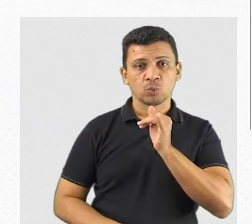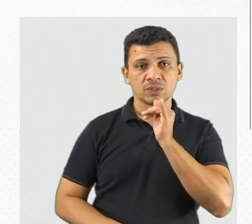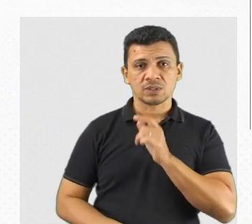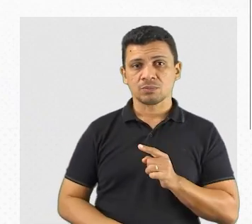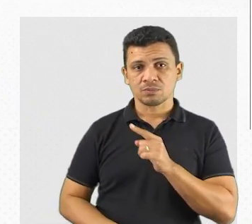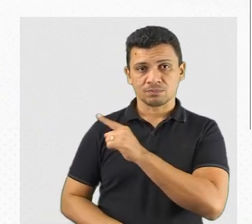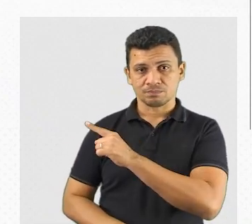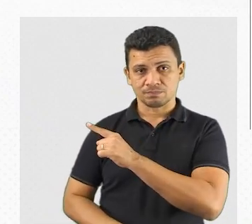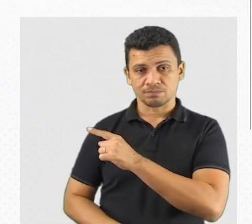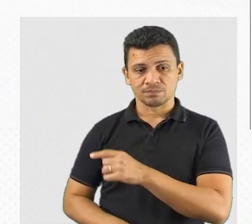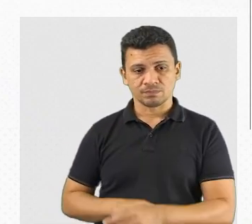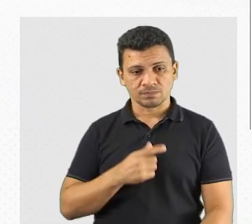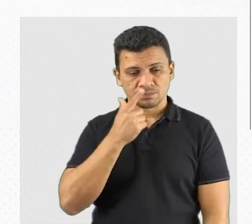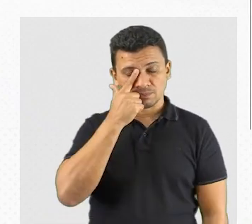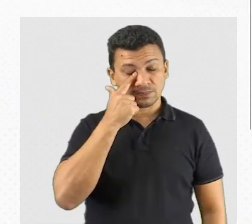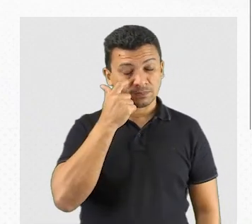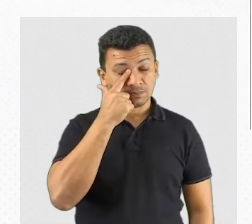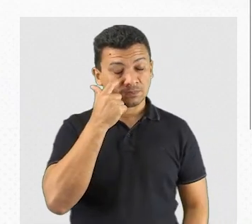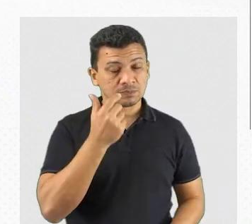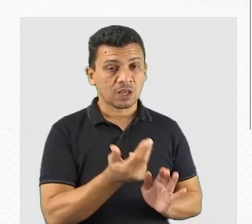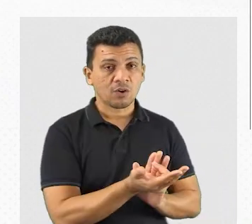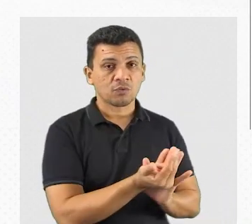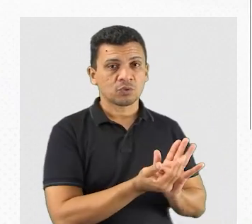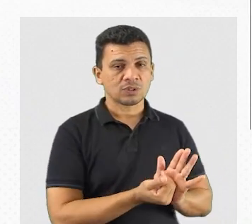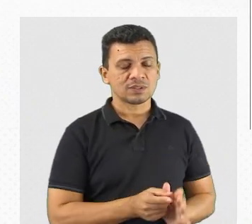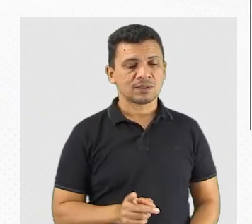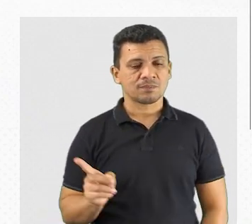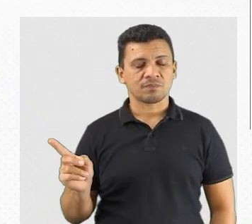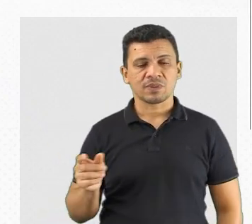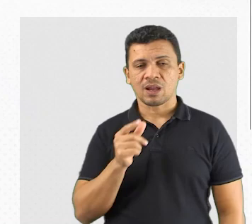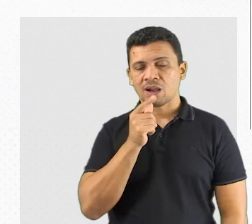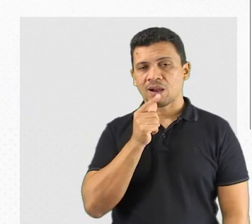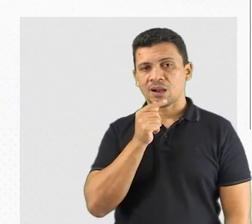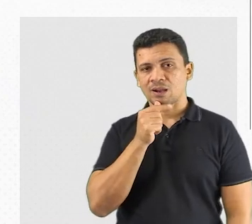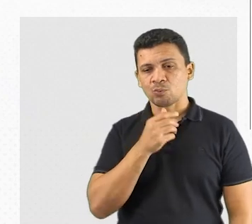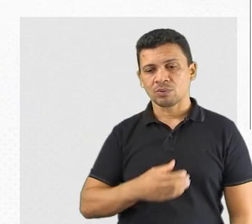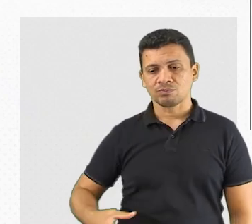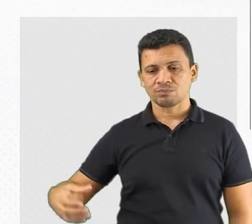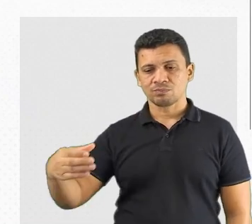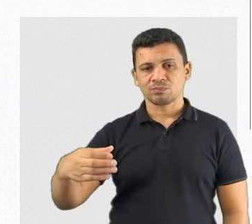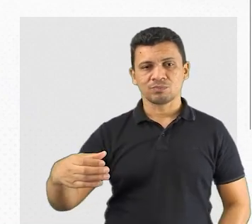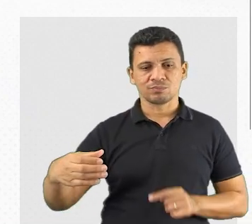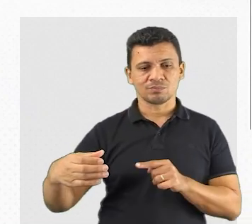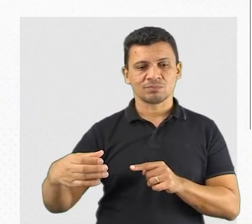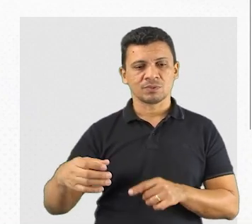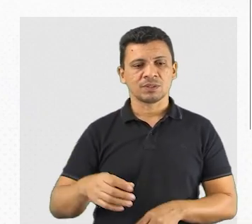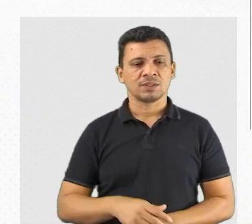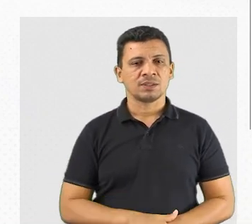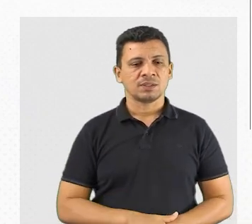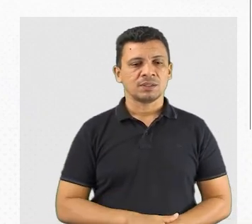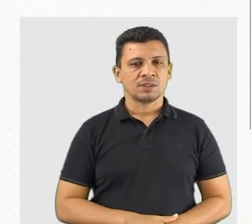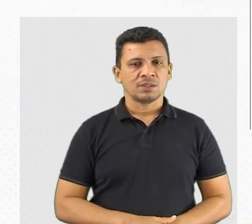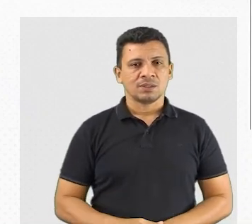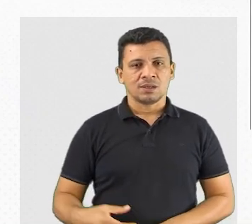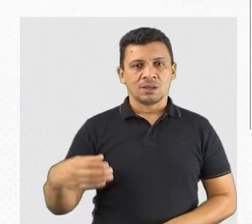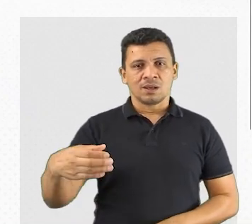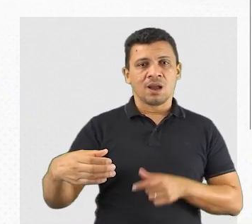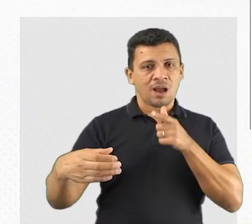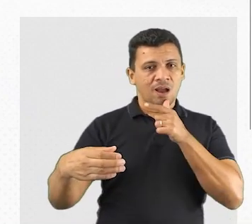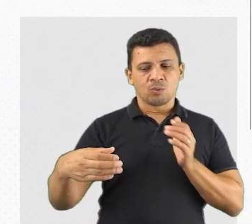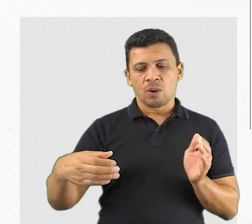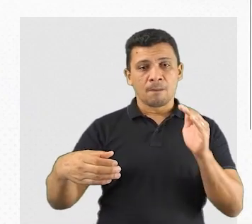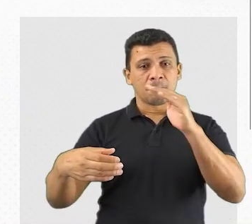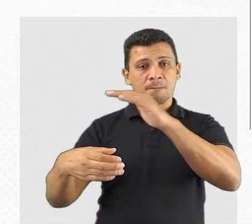aqui, tá? Eu vou desenhar aqui mais uma vez aqui o recipiente com água. Só que eu vou colocar uma tampa nesse recipiente,